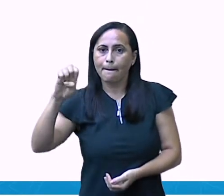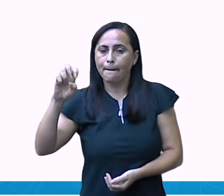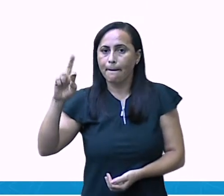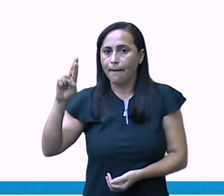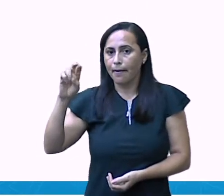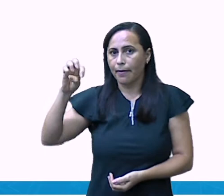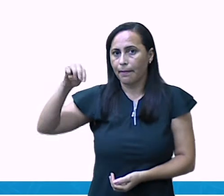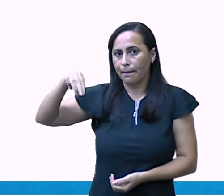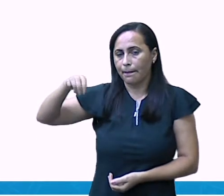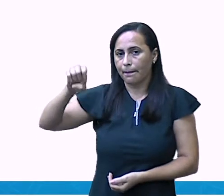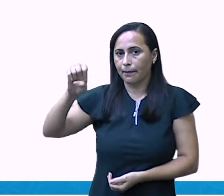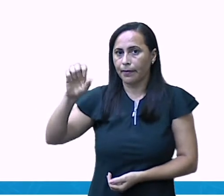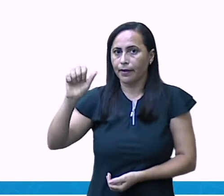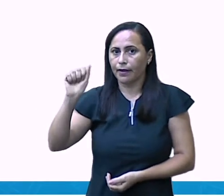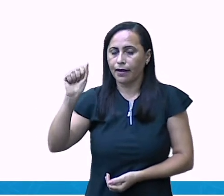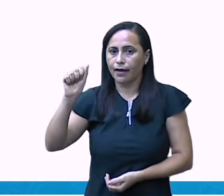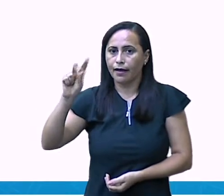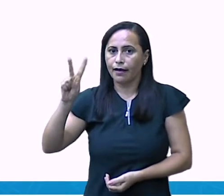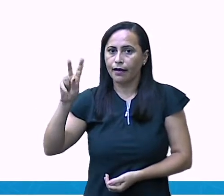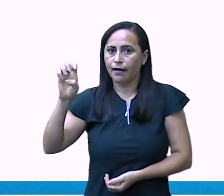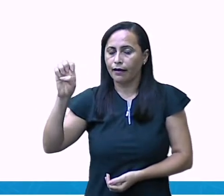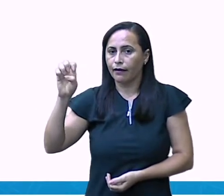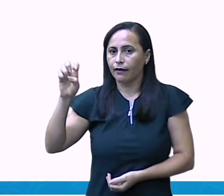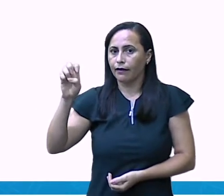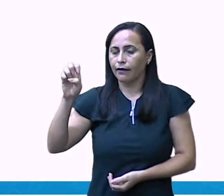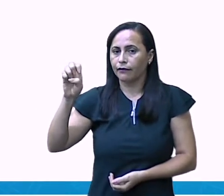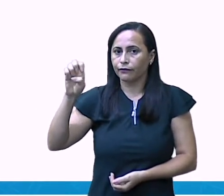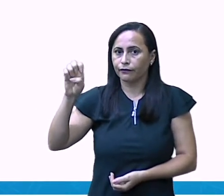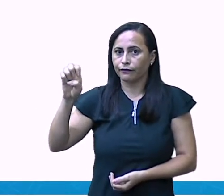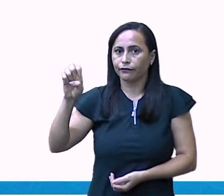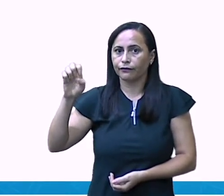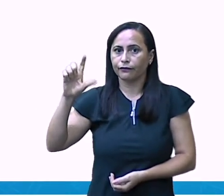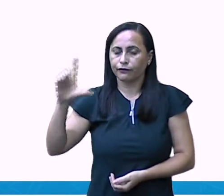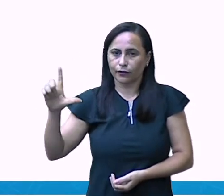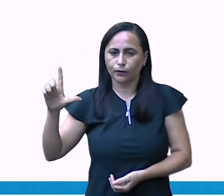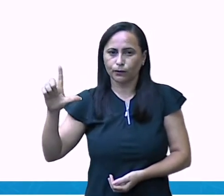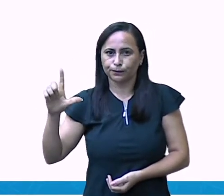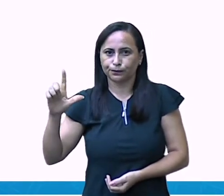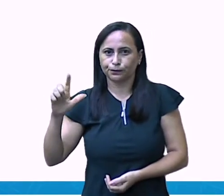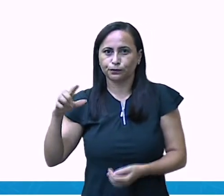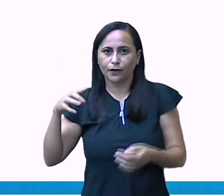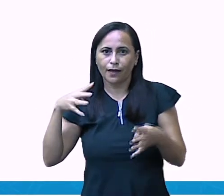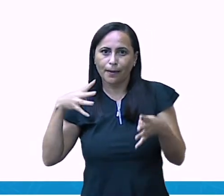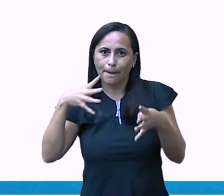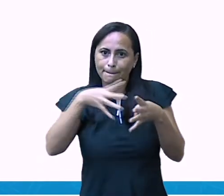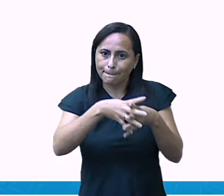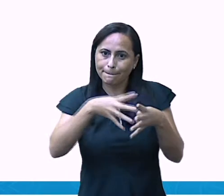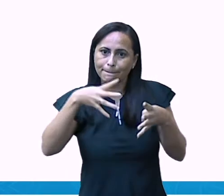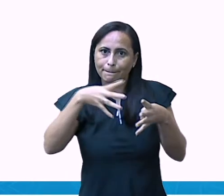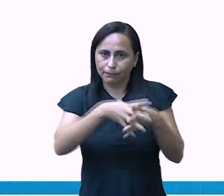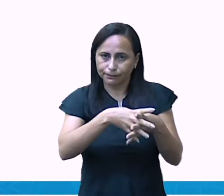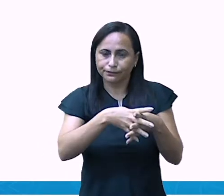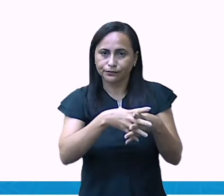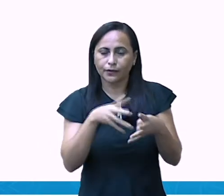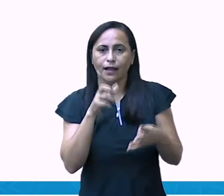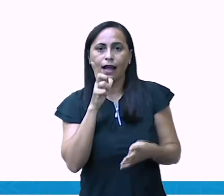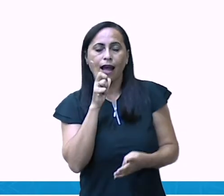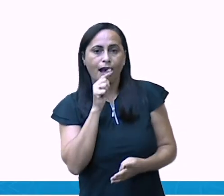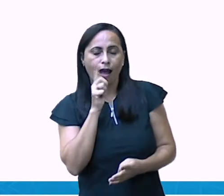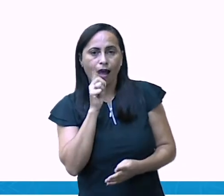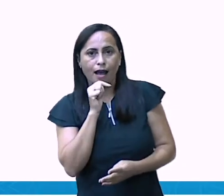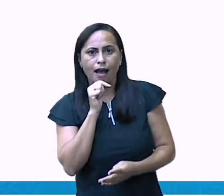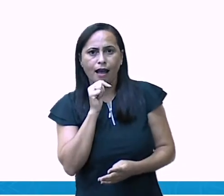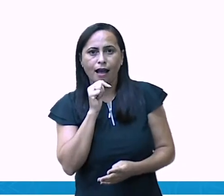permeável? Que a água consegue penetrar, consegue entrar. Mas o solo arenoso, ele tem outras propriedades